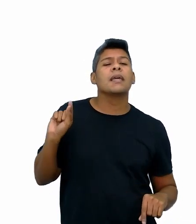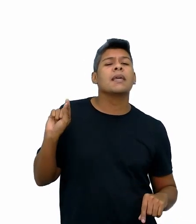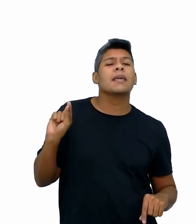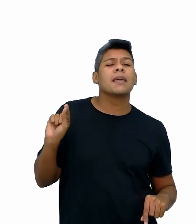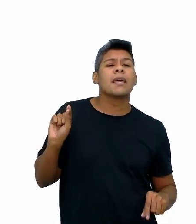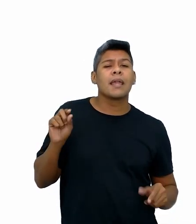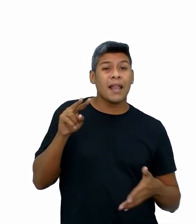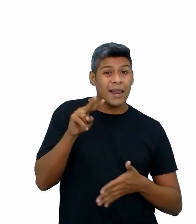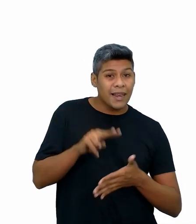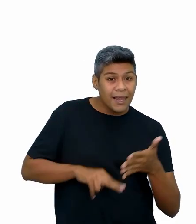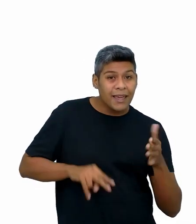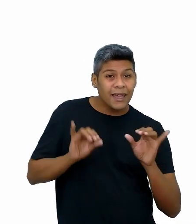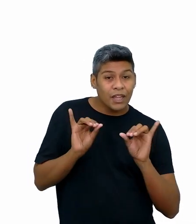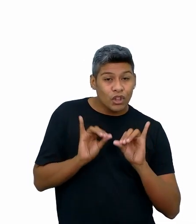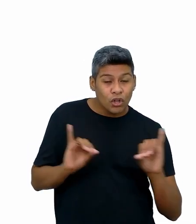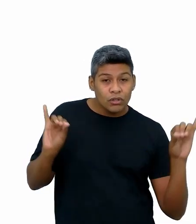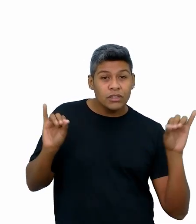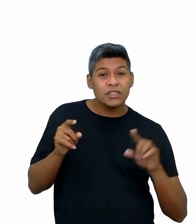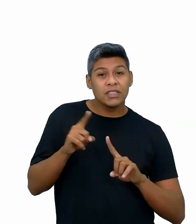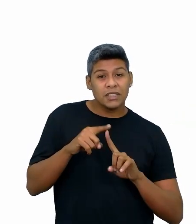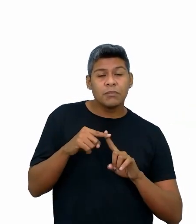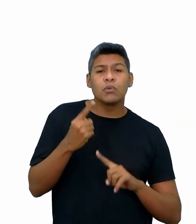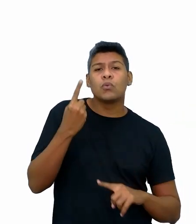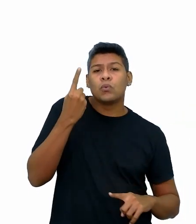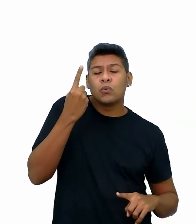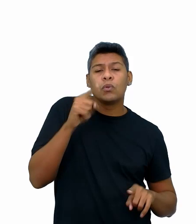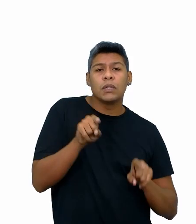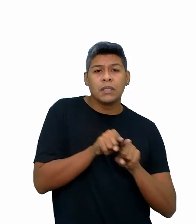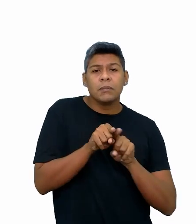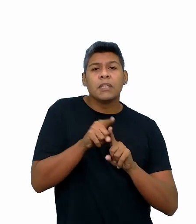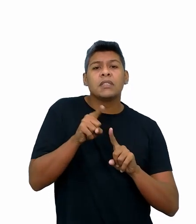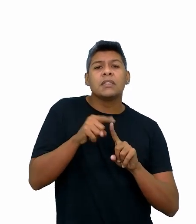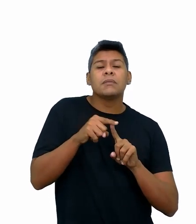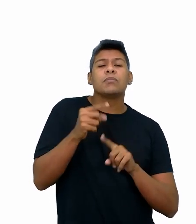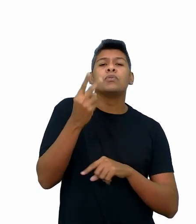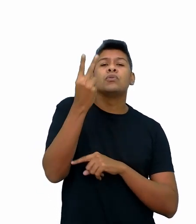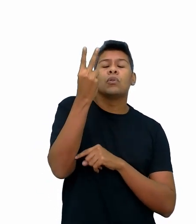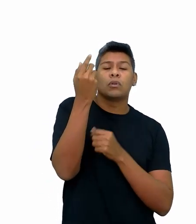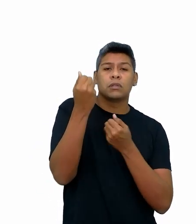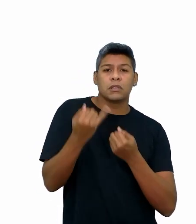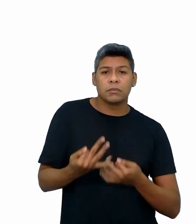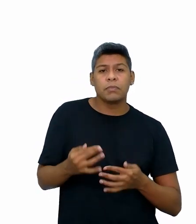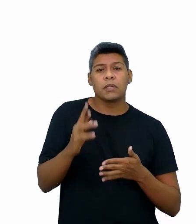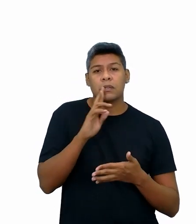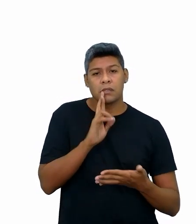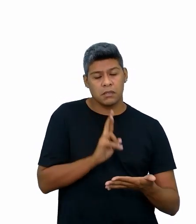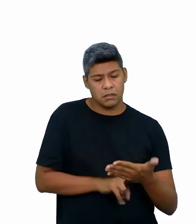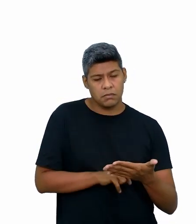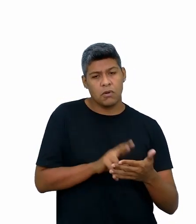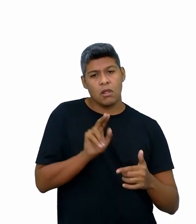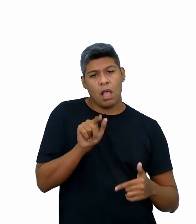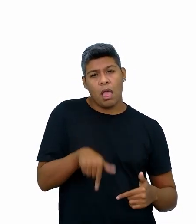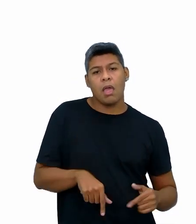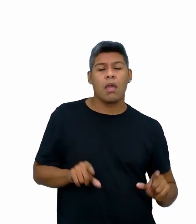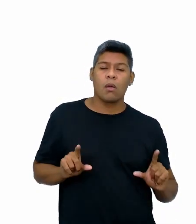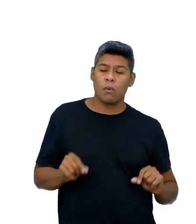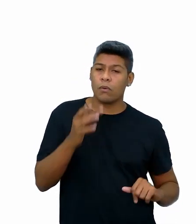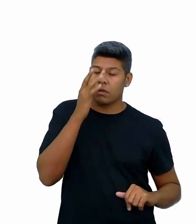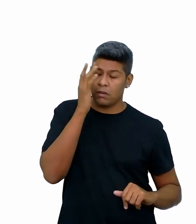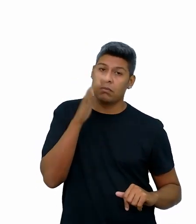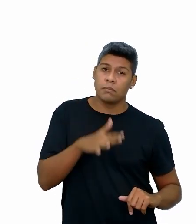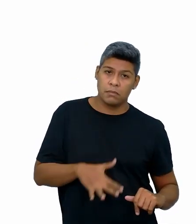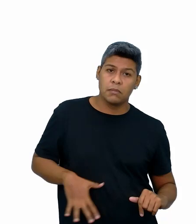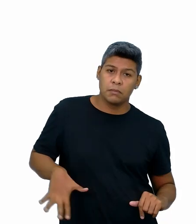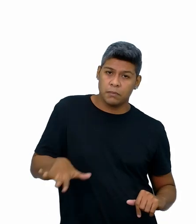a notícia do tipo 1 e as do tipo 2? Justifique sua resposta. Aqui, então, vai focar aí o público, né,